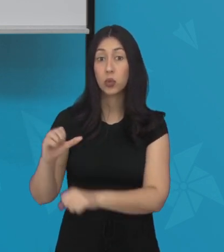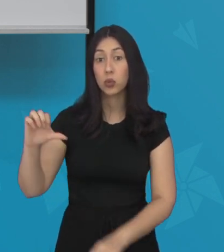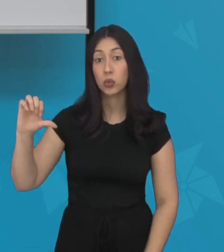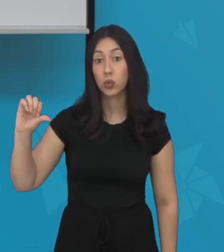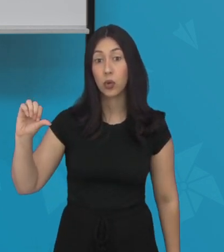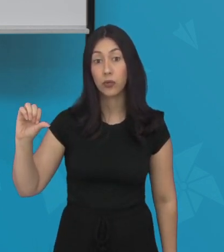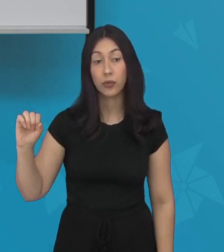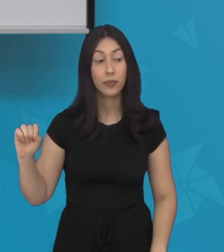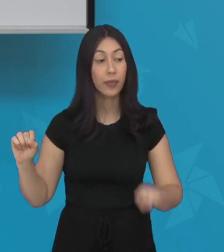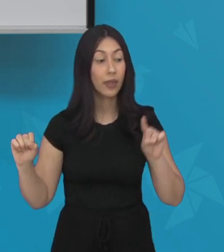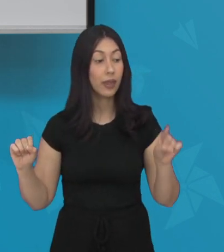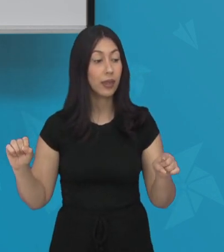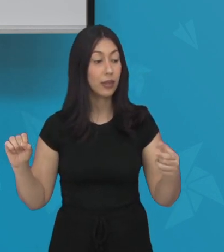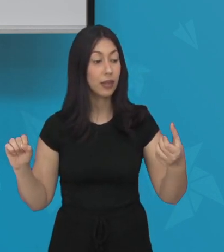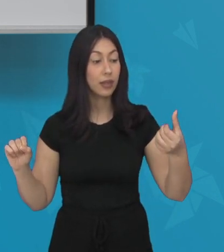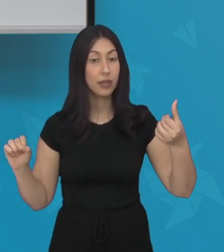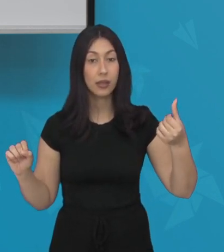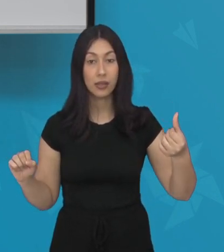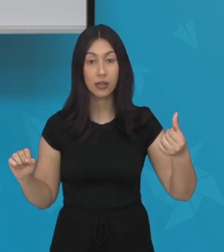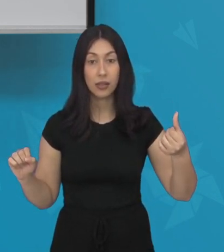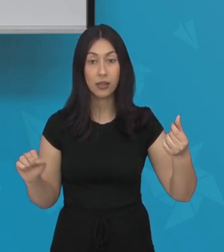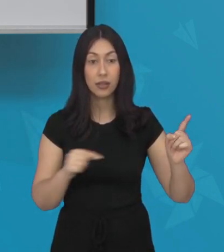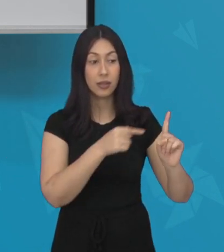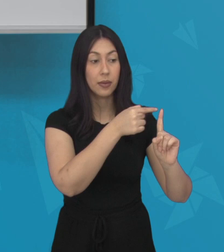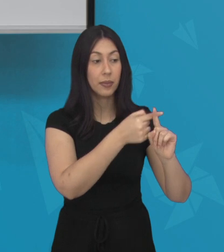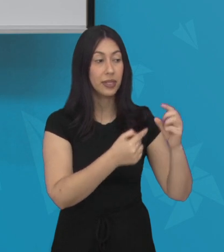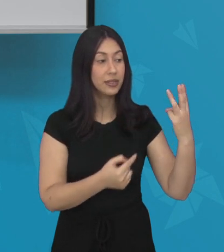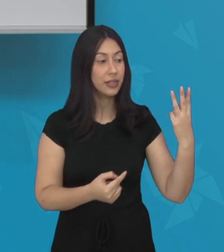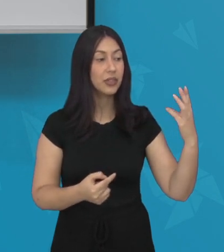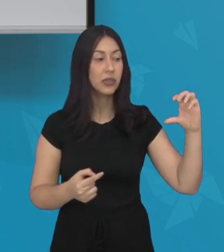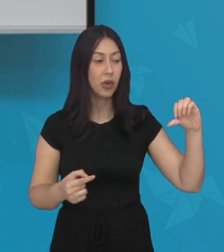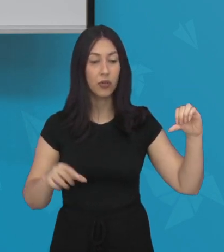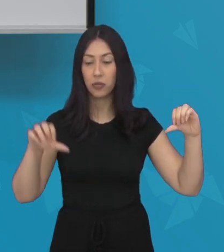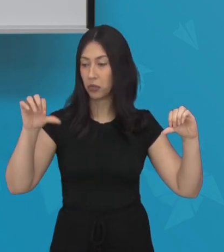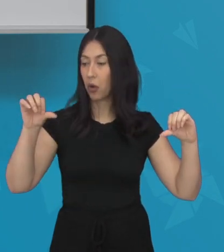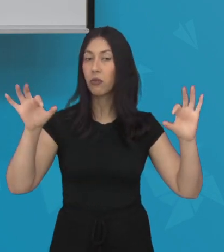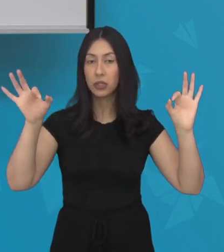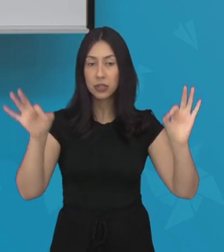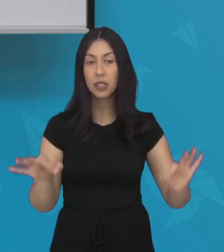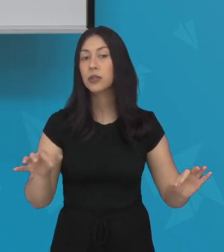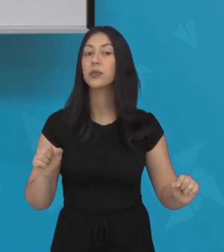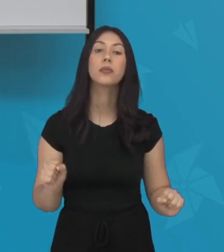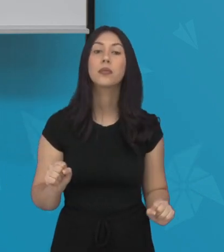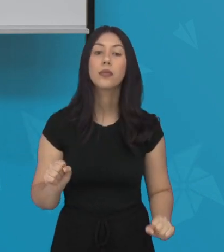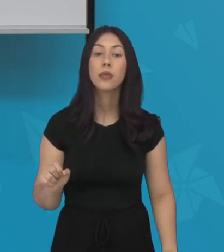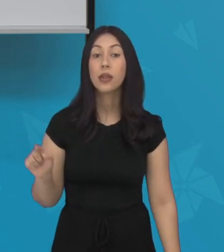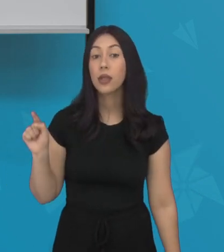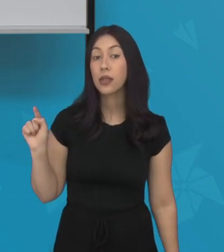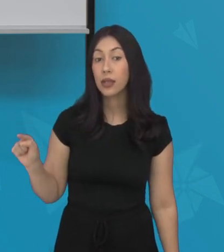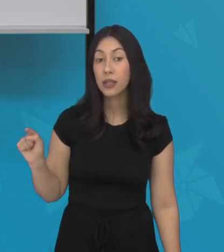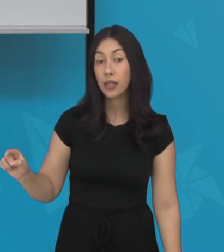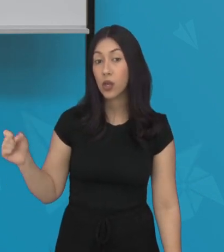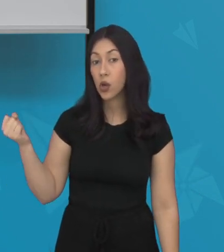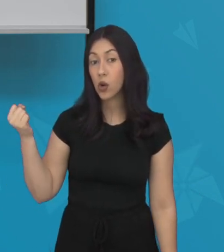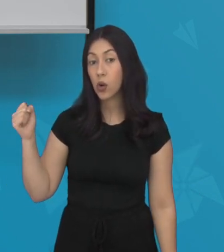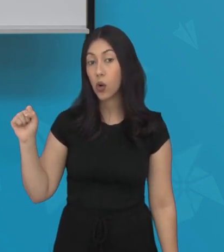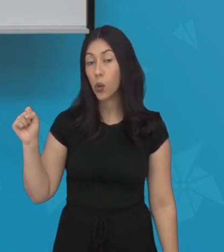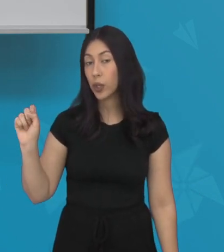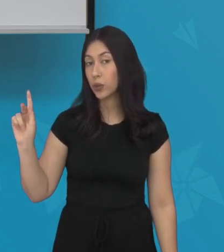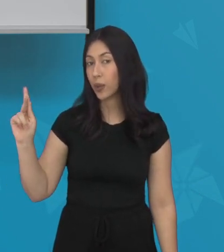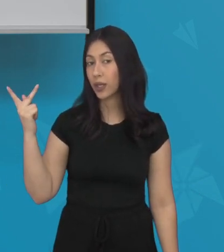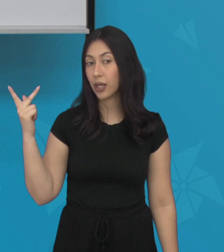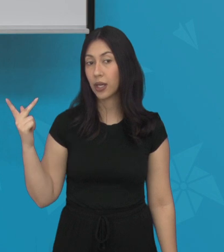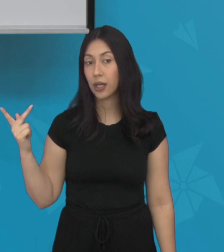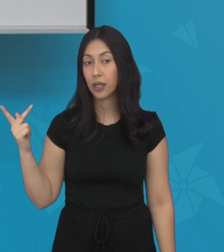9. Então vamos ver aqui do outro lado, temos 6 aqui, mais 3 aqui, 9 também. Hidrogênios, temos 8 desse